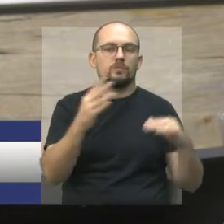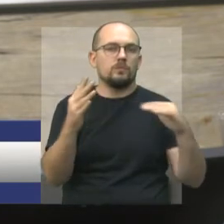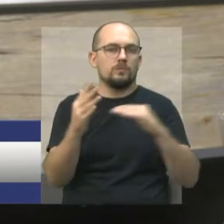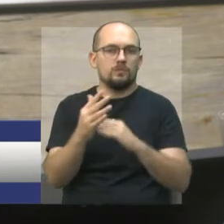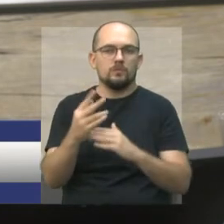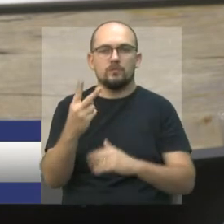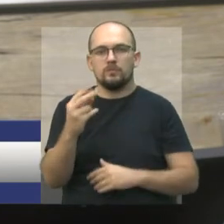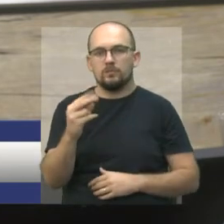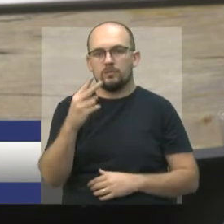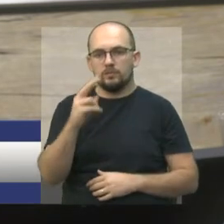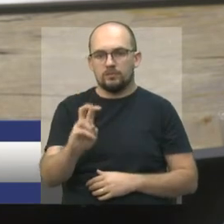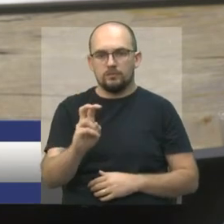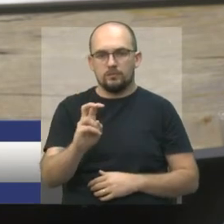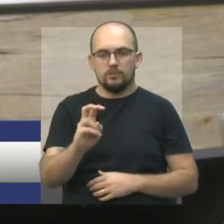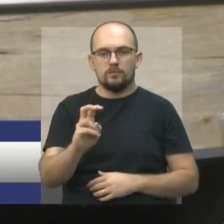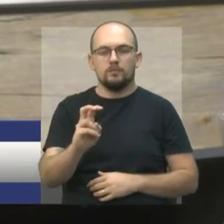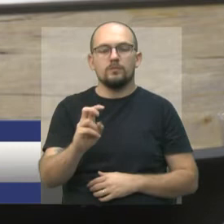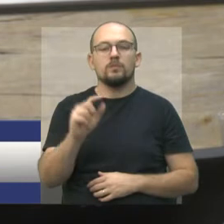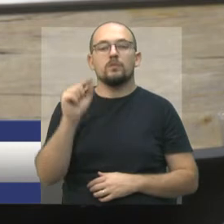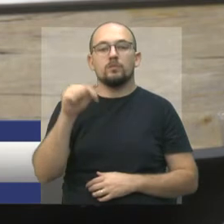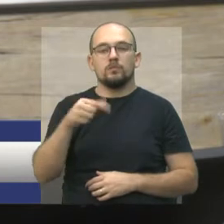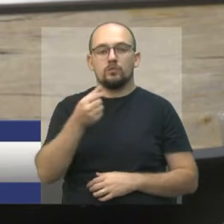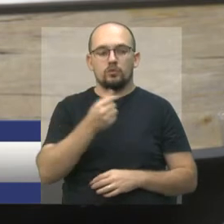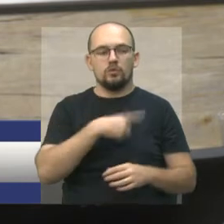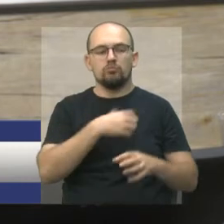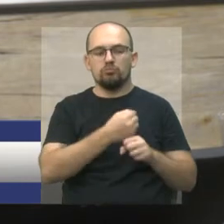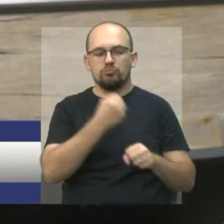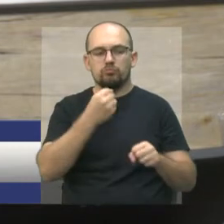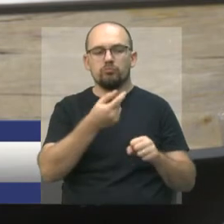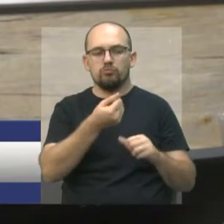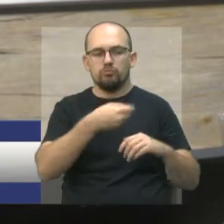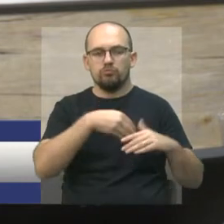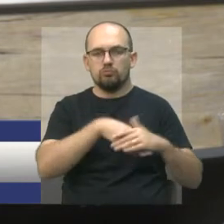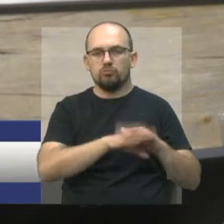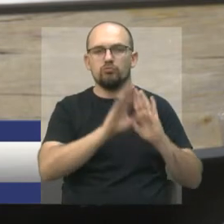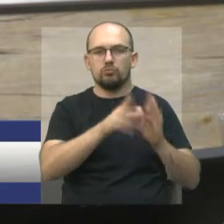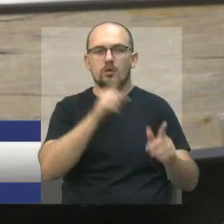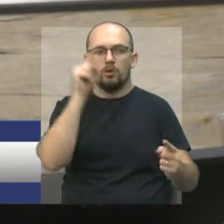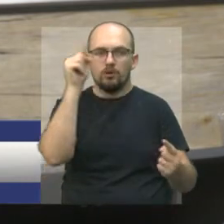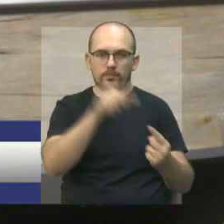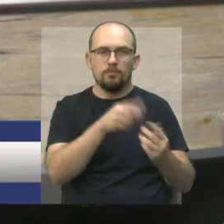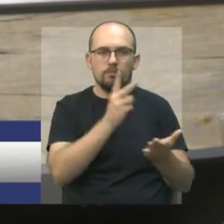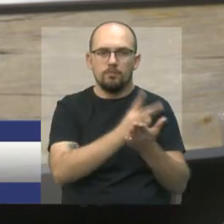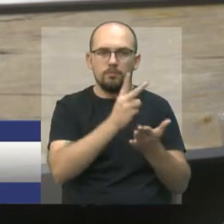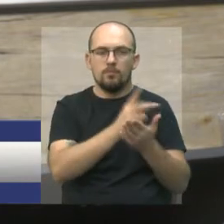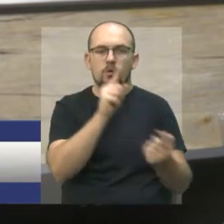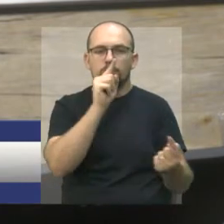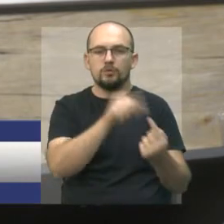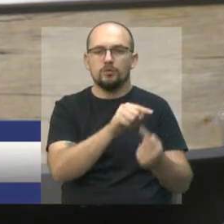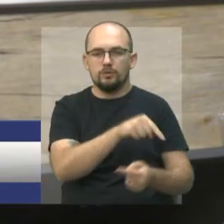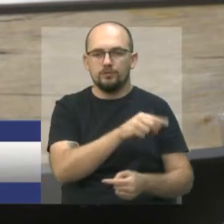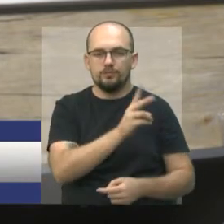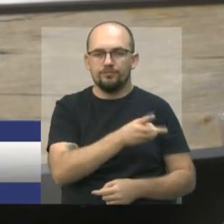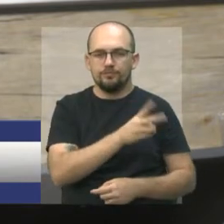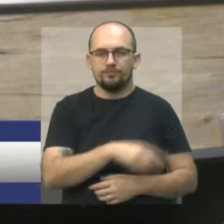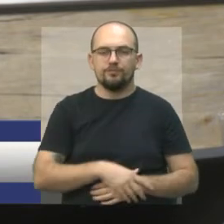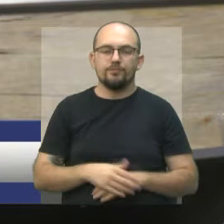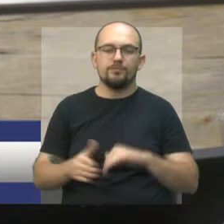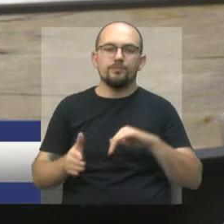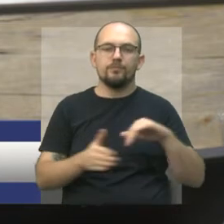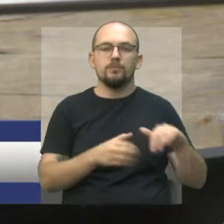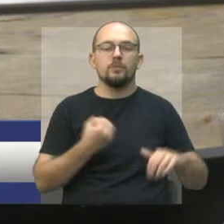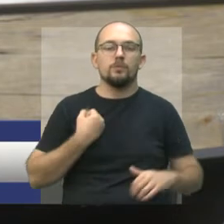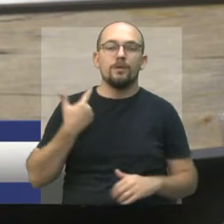a 2025, montante apto à efetivação deste objetivo. Emenda número 20,